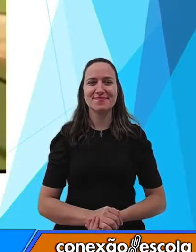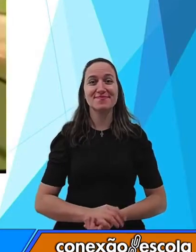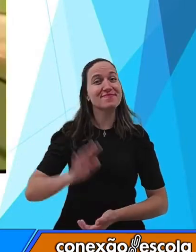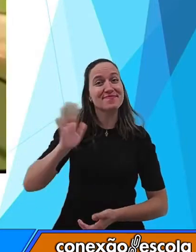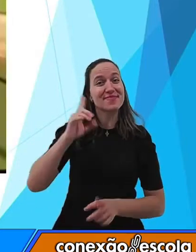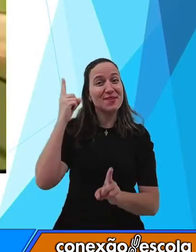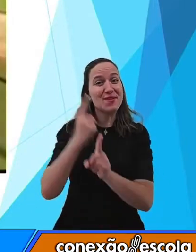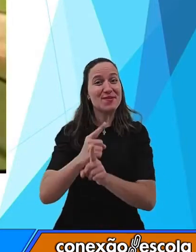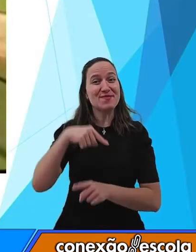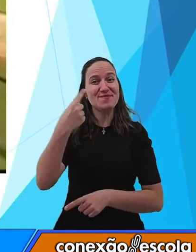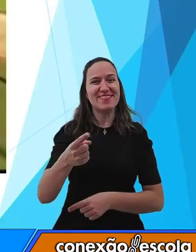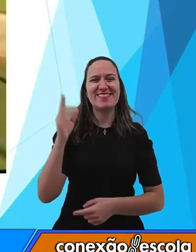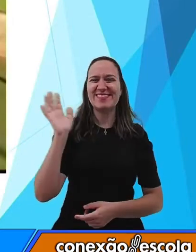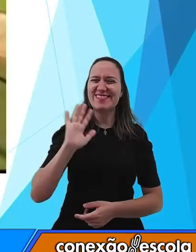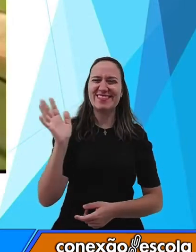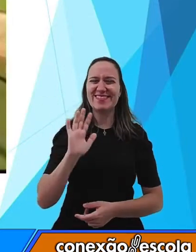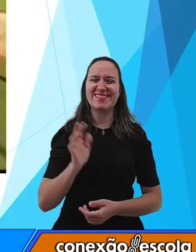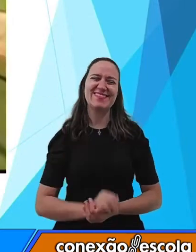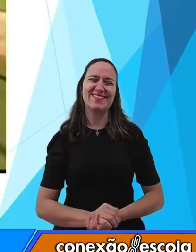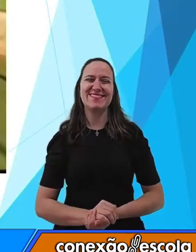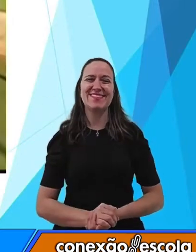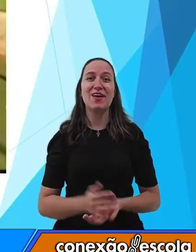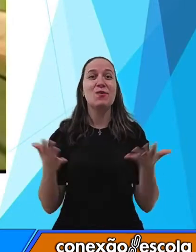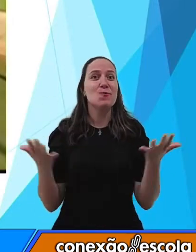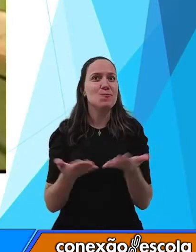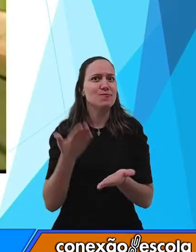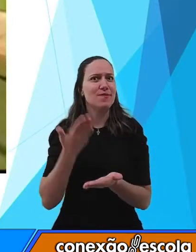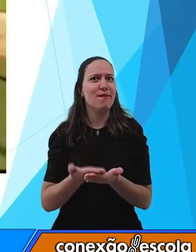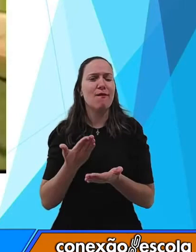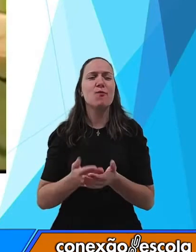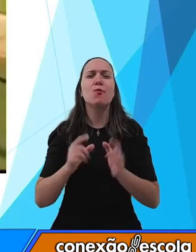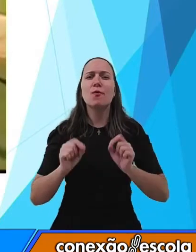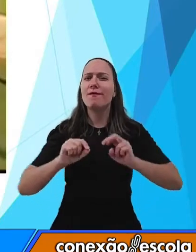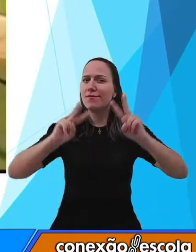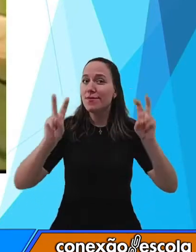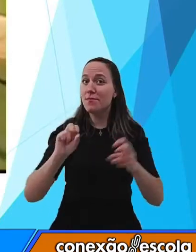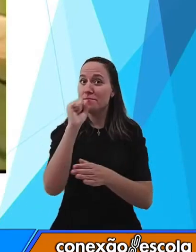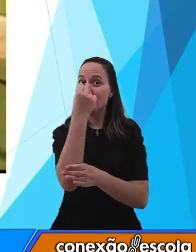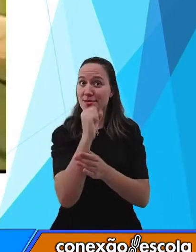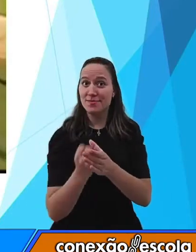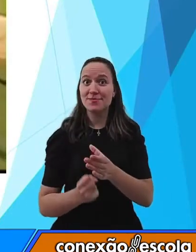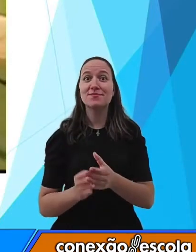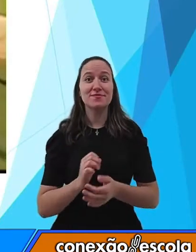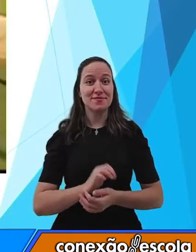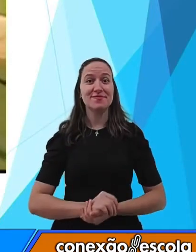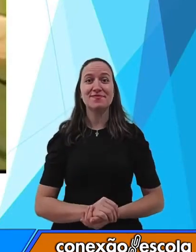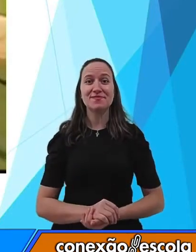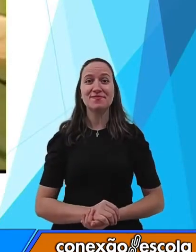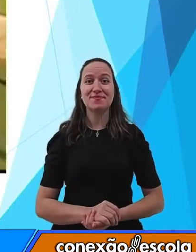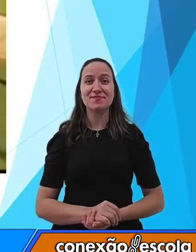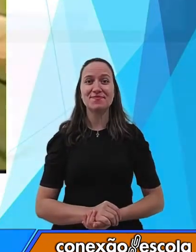Até a próxima, pessoal! E hoje a nossa aula foi sobre o basquete.